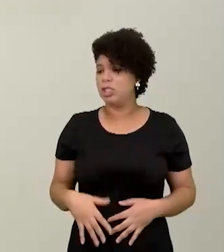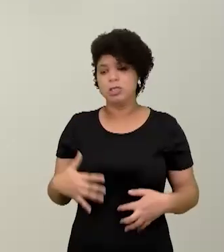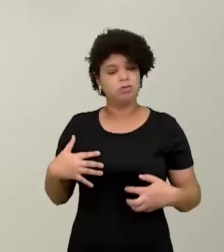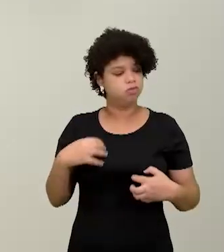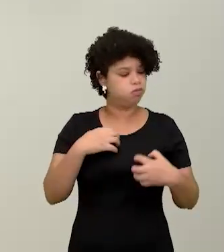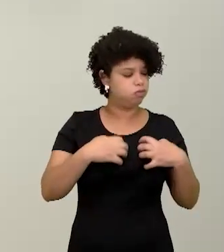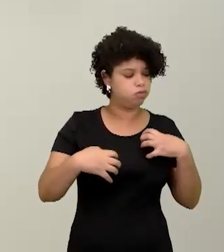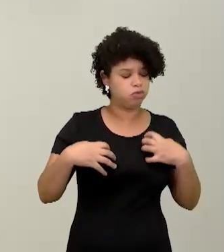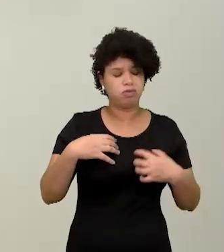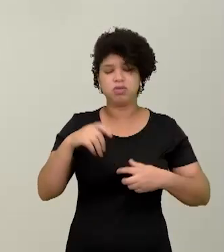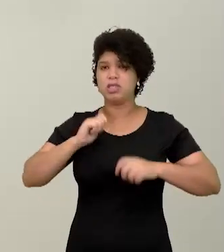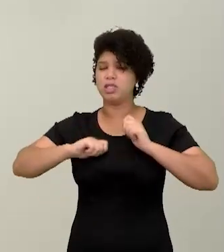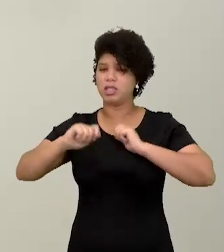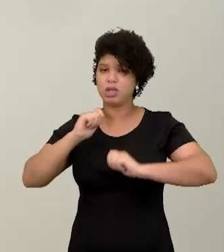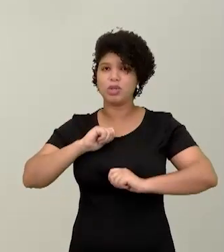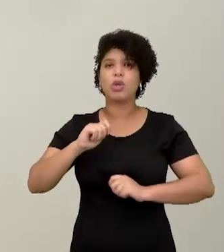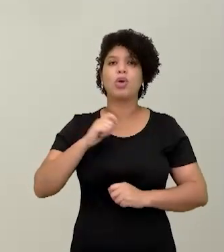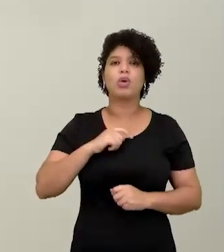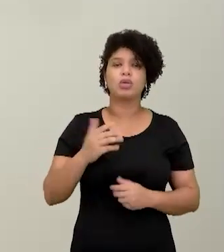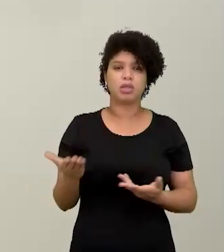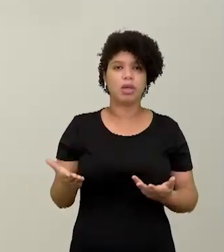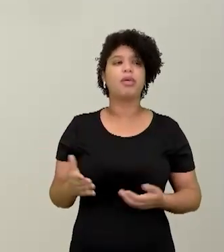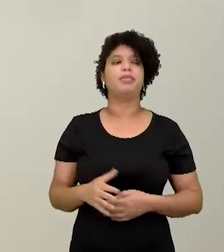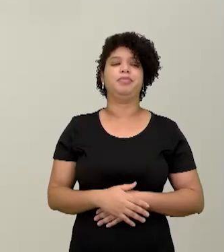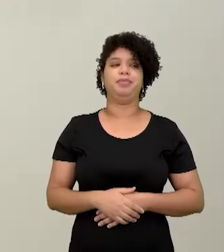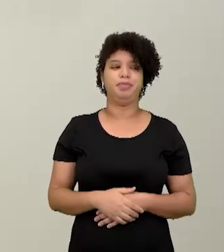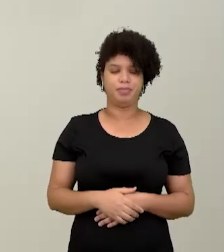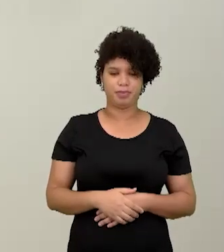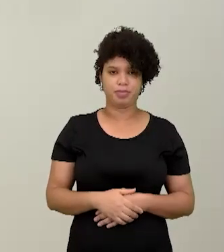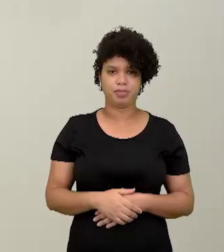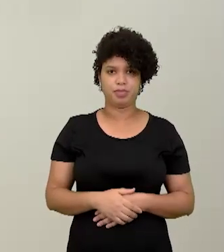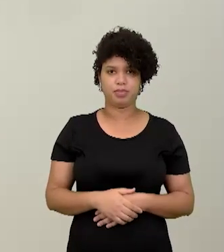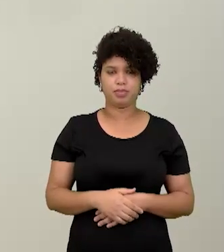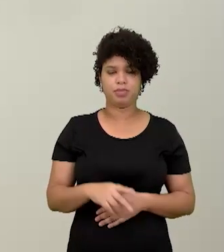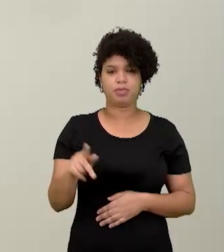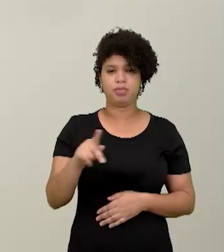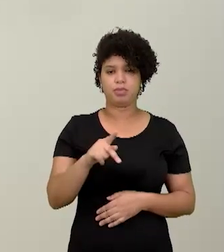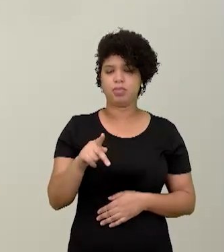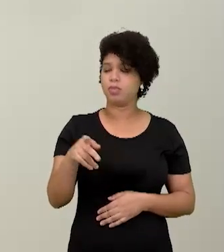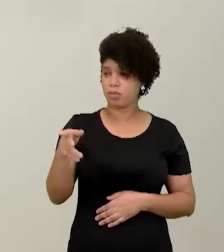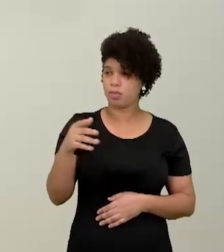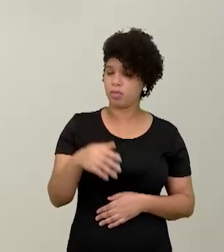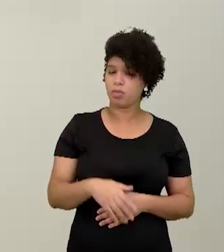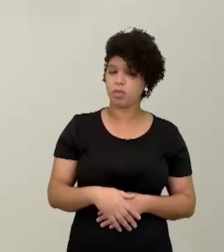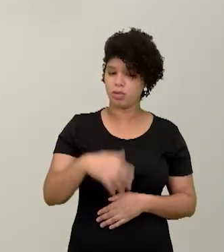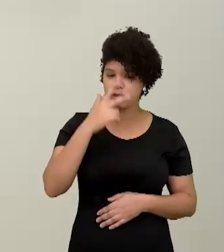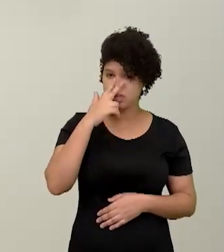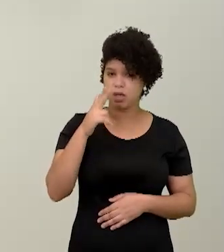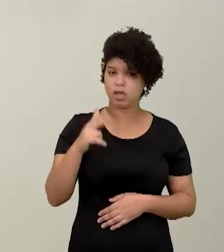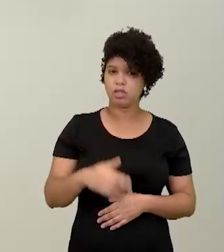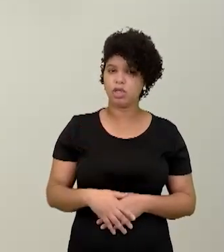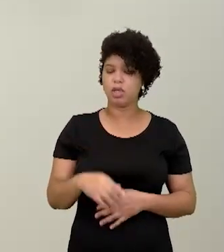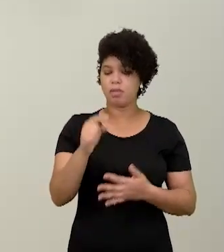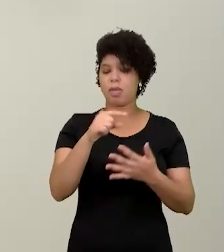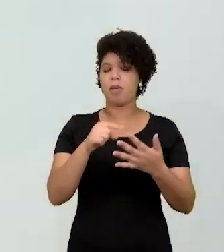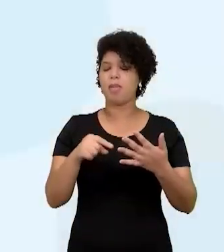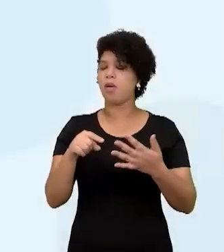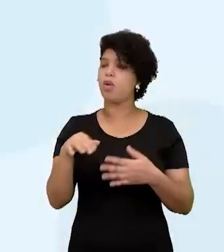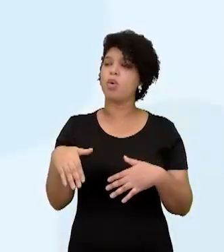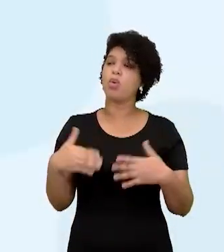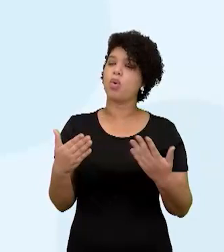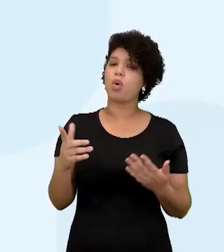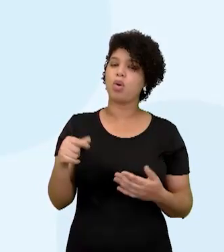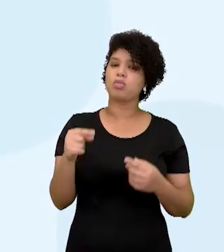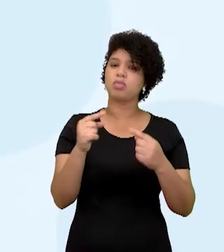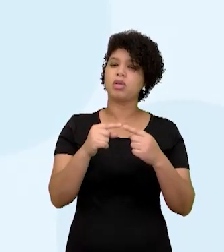mais ansioso, mais estressado durante esses dias? Professor Jocélio, você acha que qual dessas competências aqui você